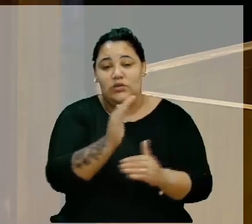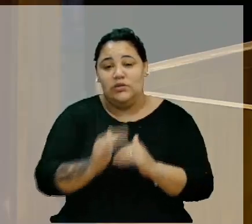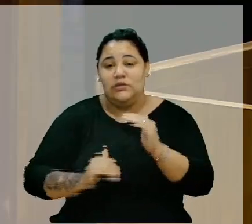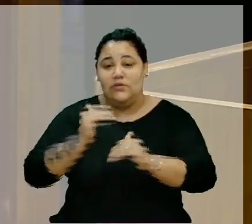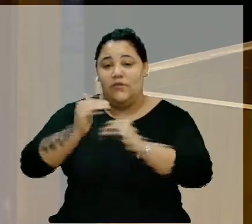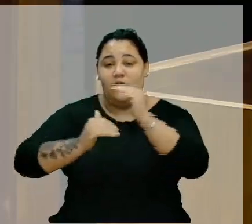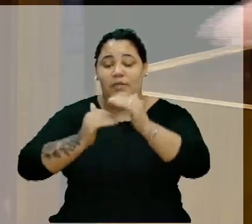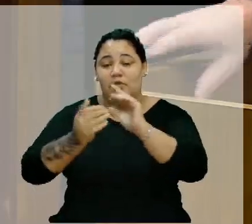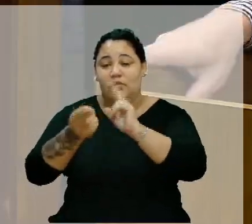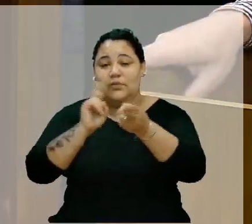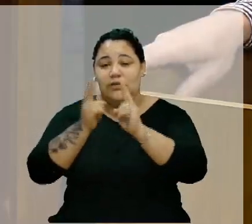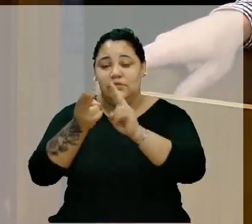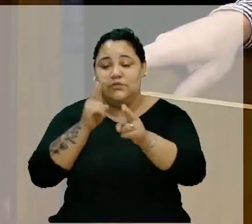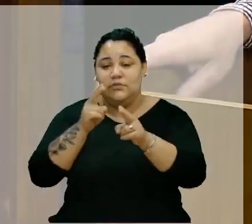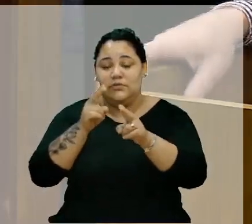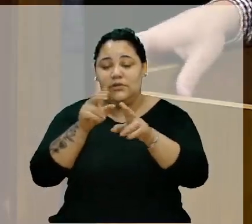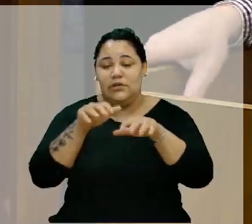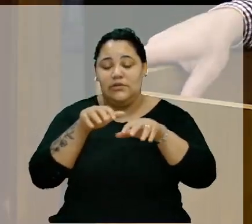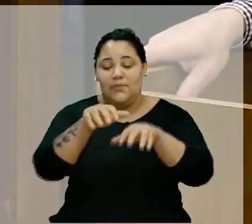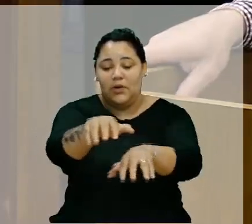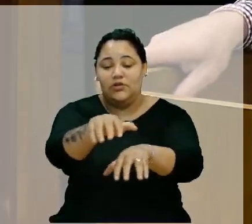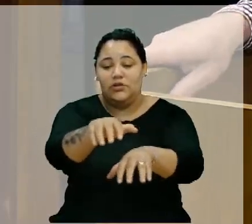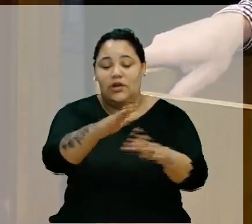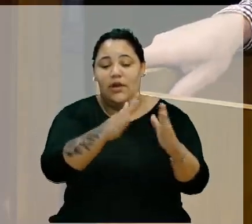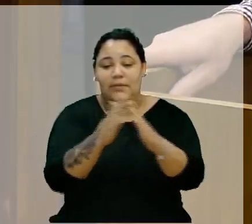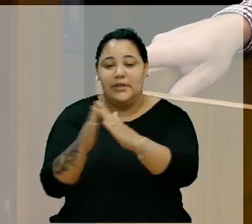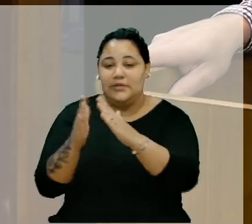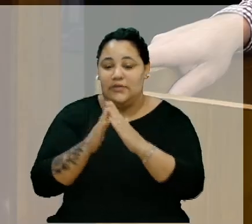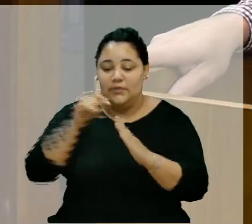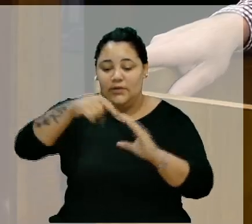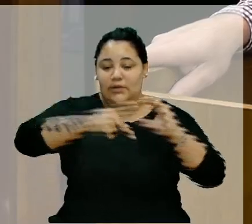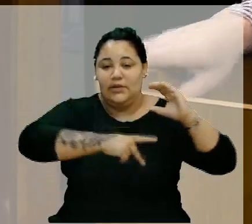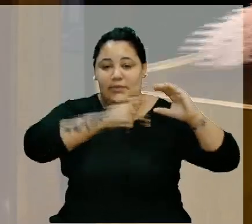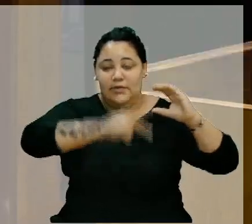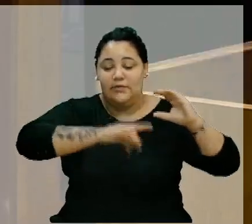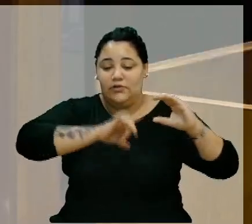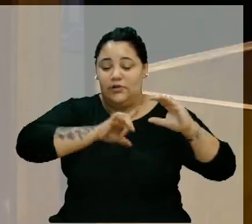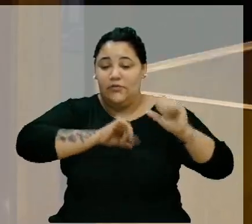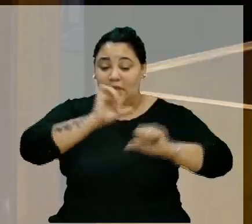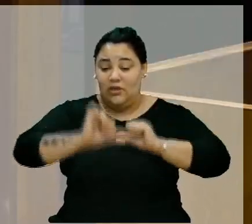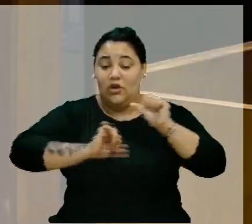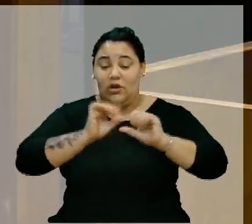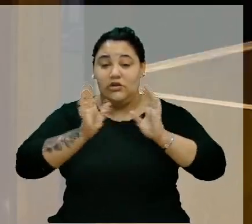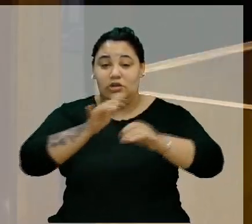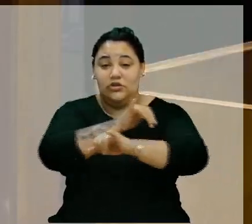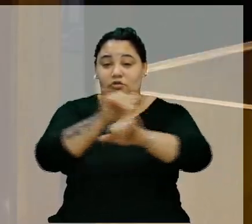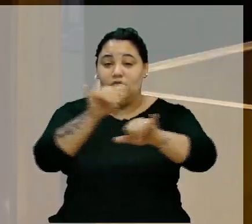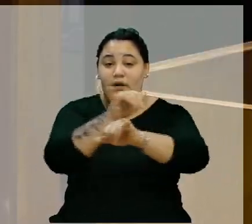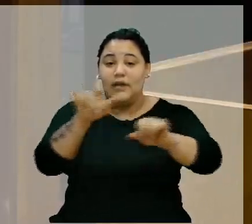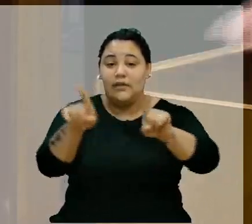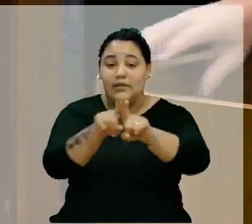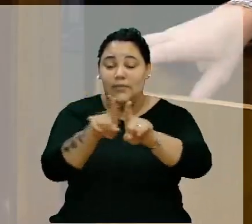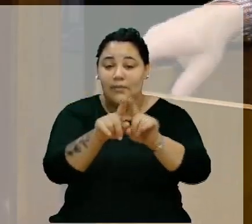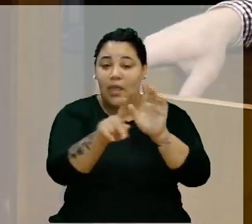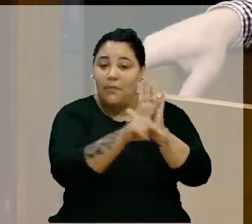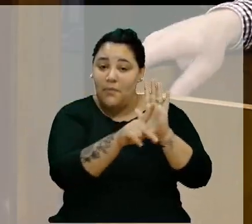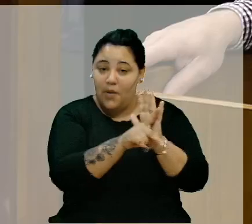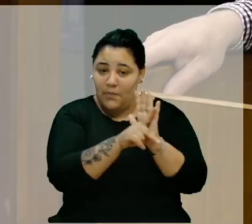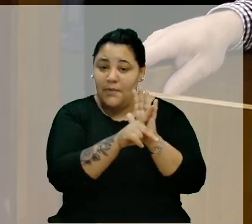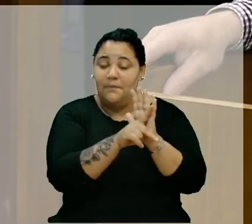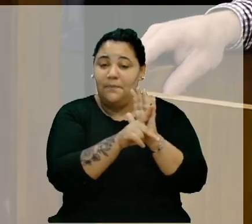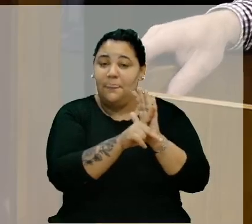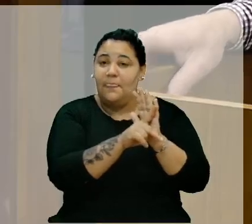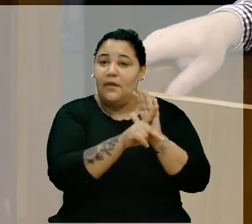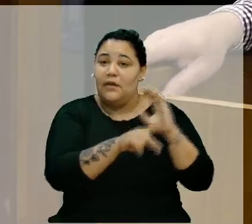Câmara de Vereadores. A gente teve uma alteração, já foi divulgada pela própria Câmara, do dia